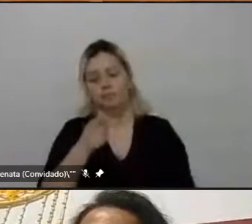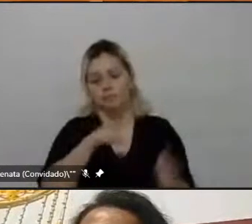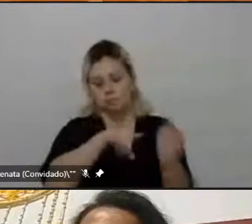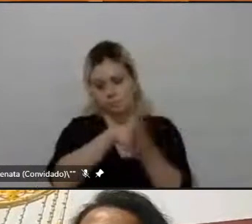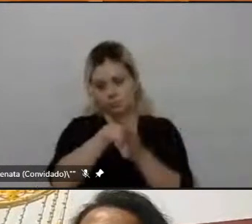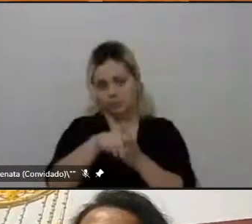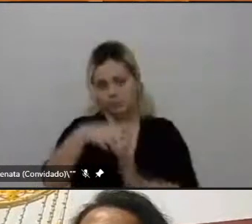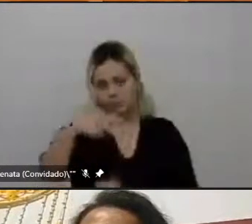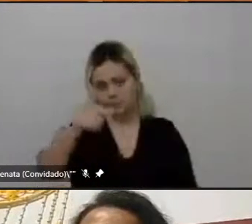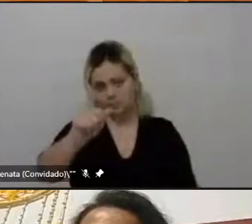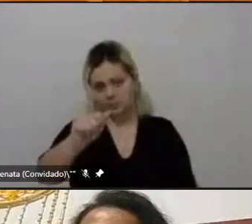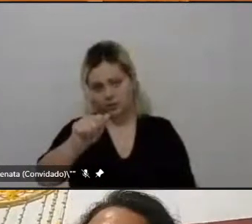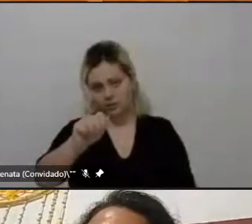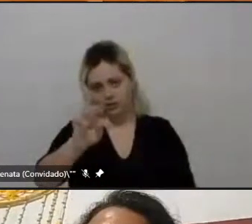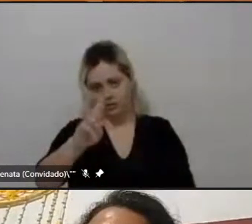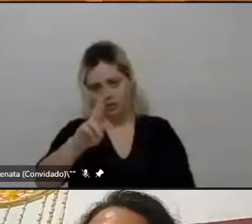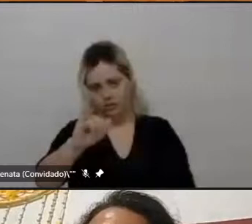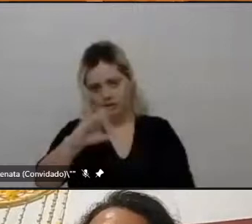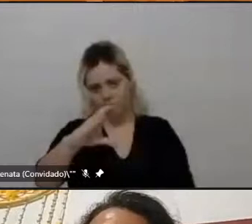nessa mesma linha,